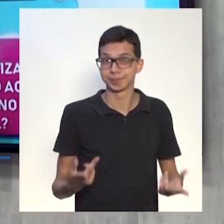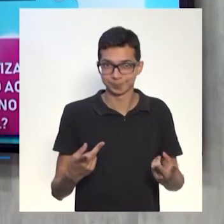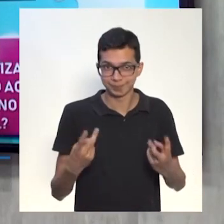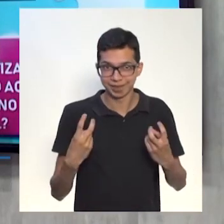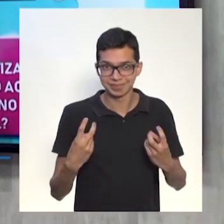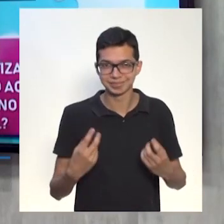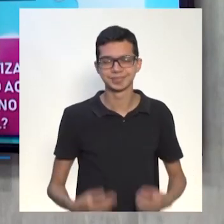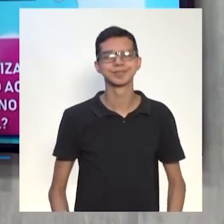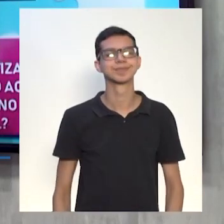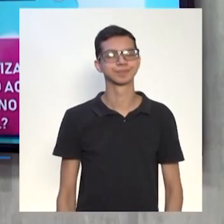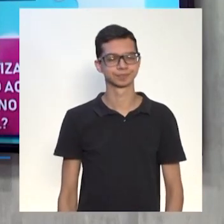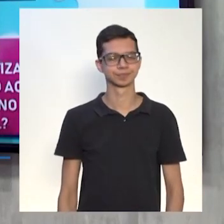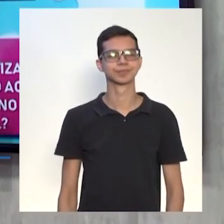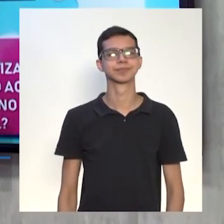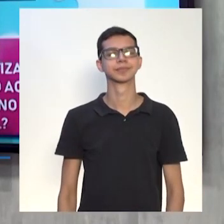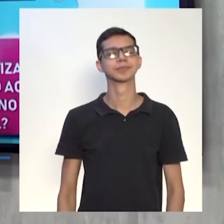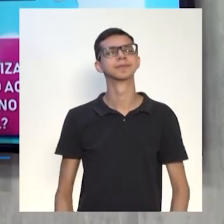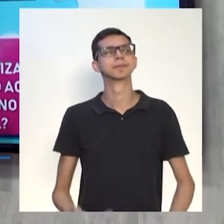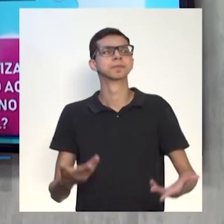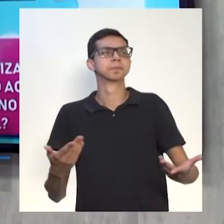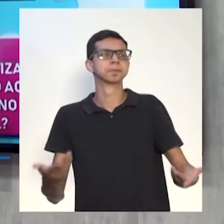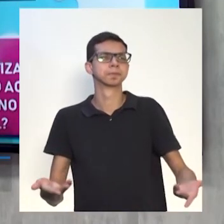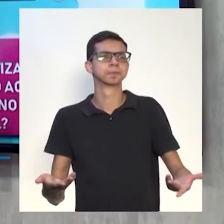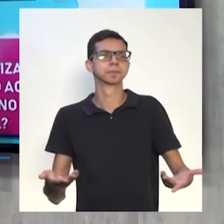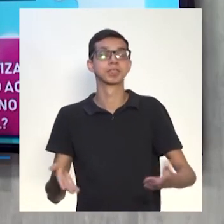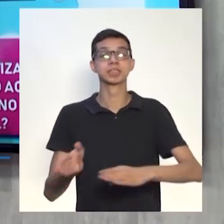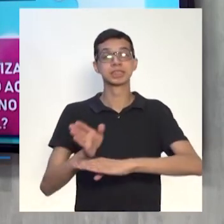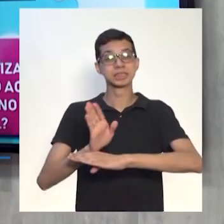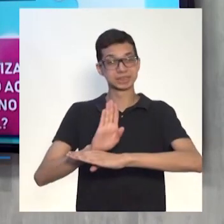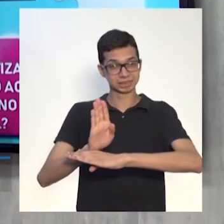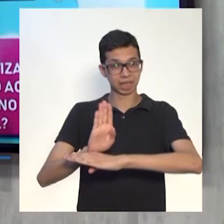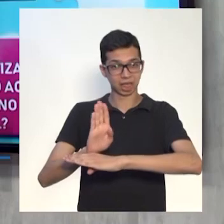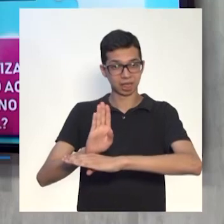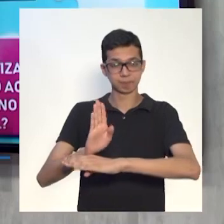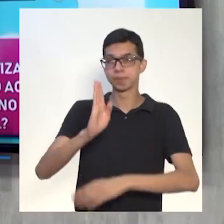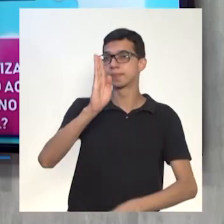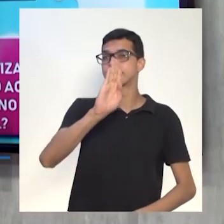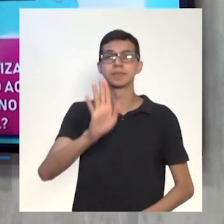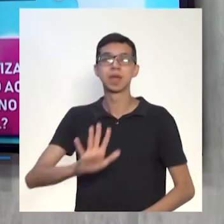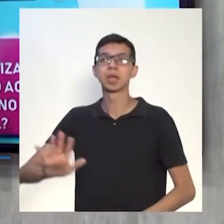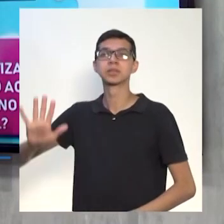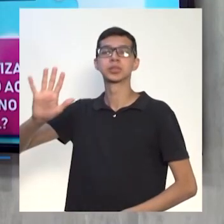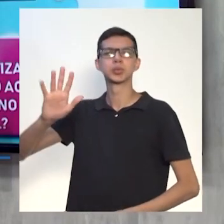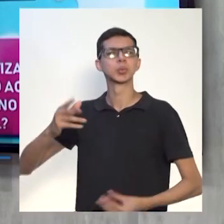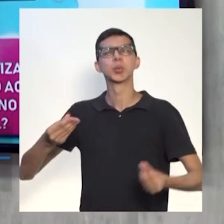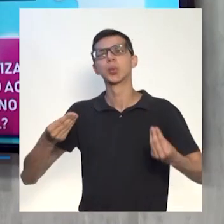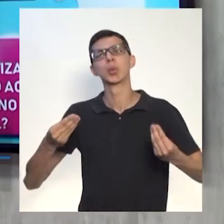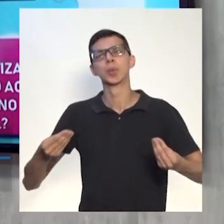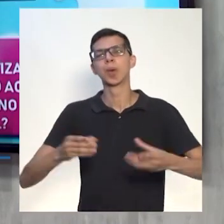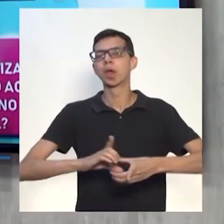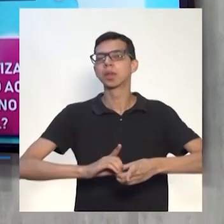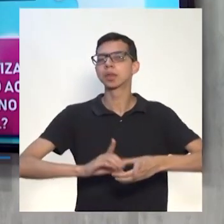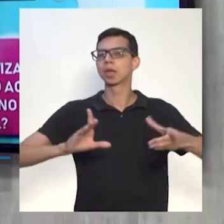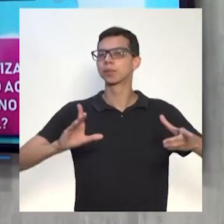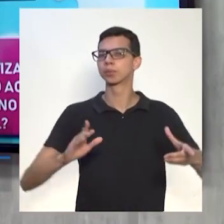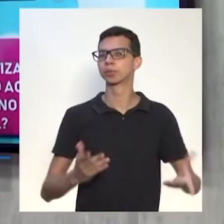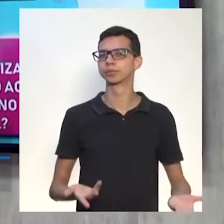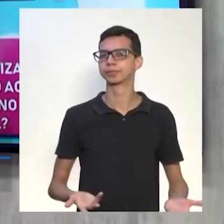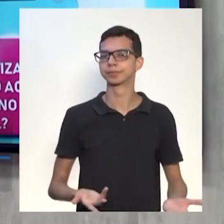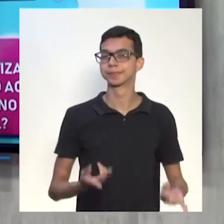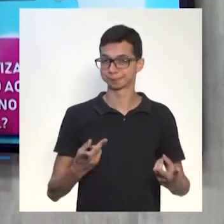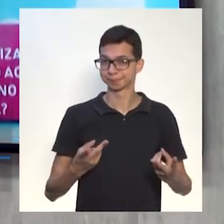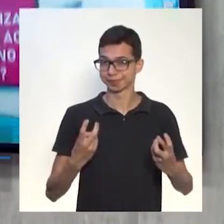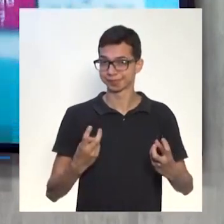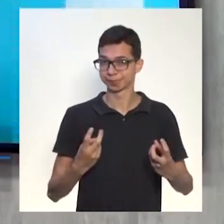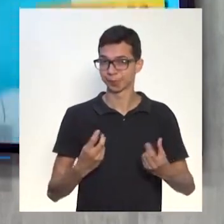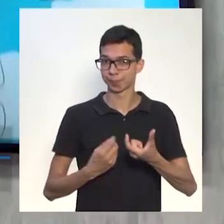Como democratizar o acesso ao cinema no Brasil? Entendeu a chavinha? Eu sei que sim.